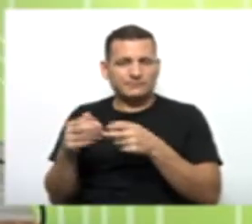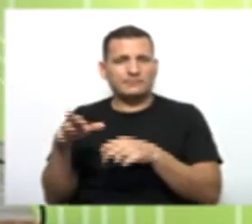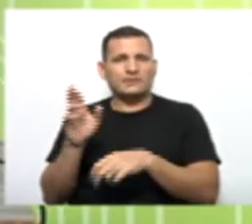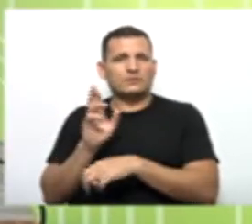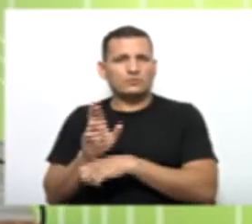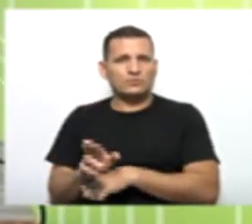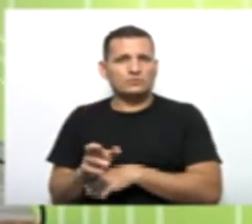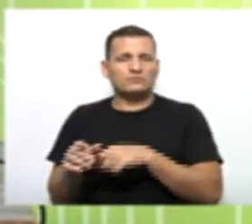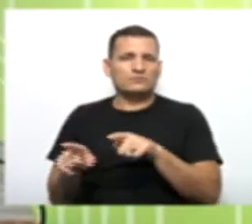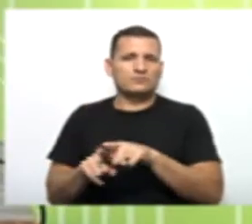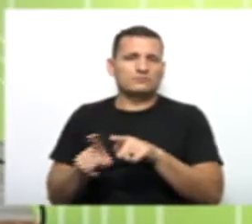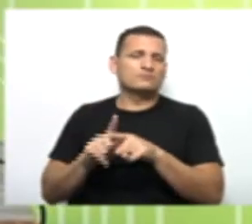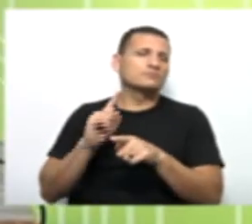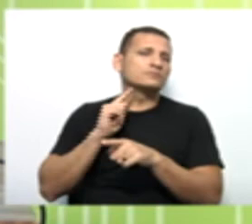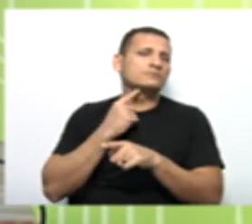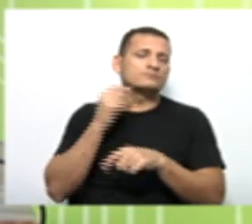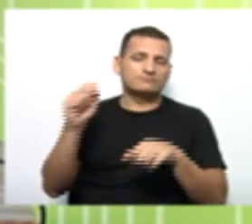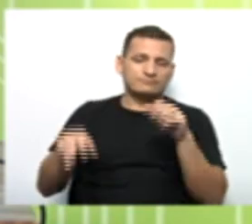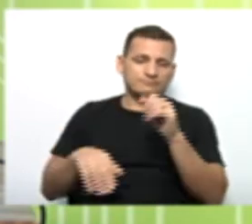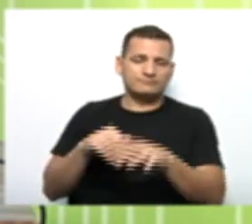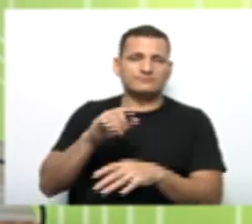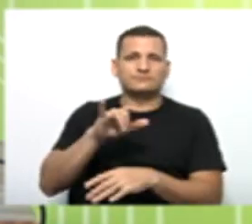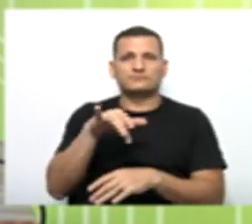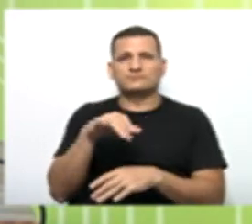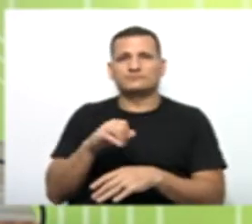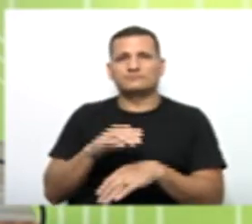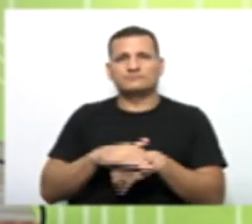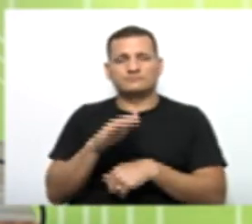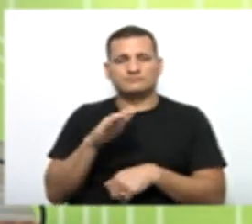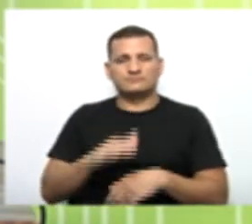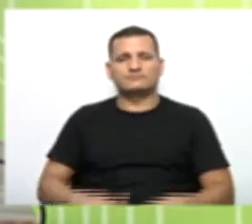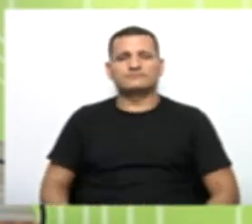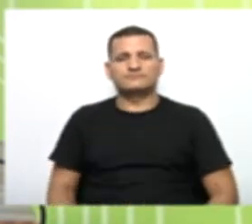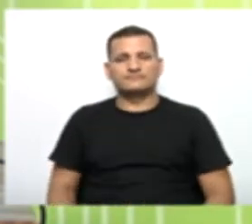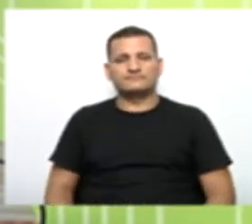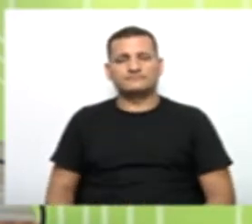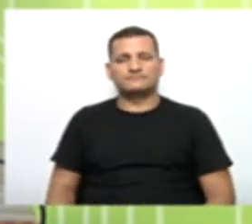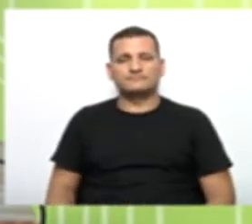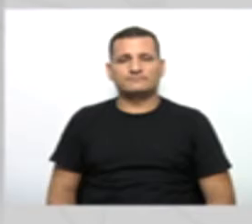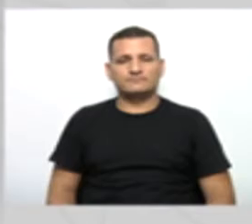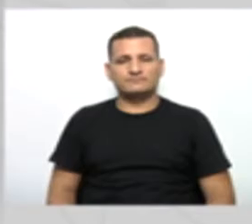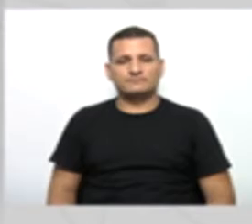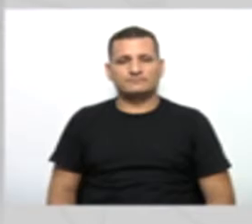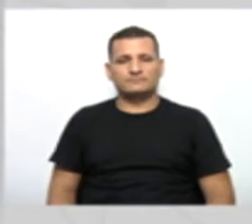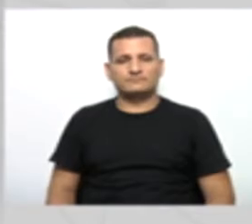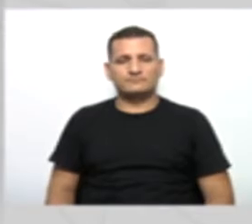mais resíduos fora, provocando cada dia uma pressão maior sobre os recursos naturais.